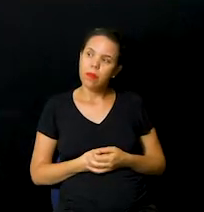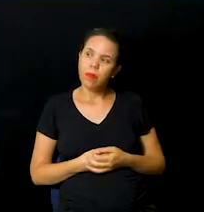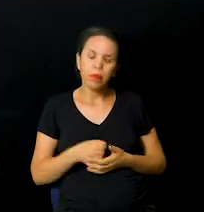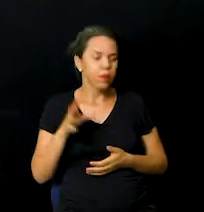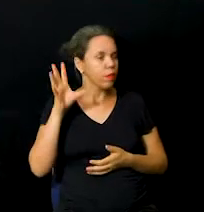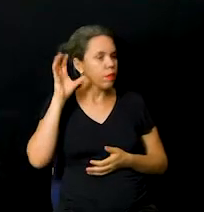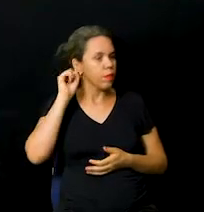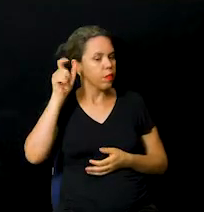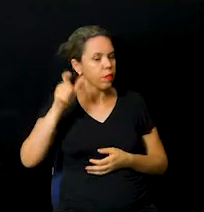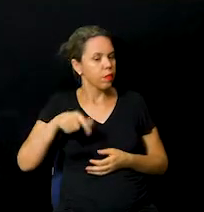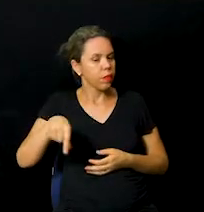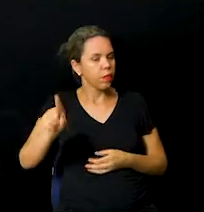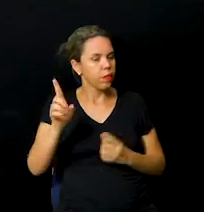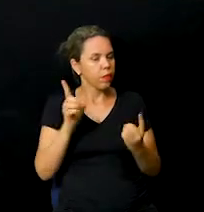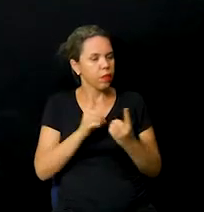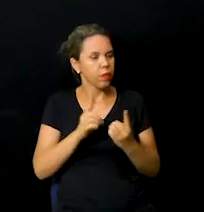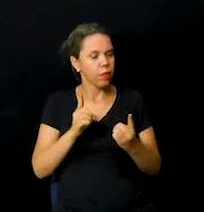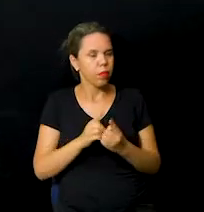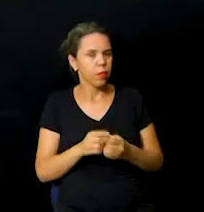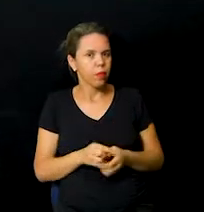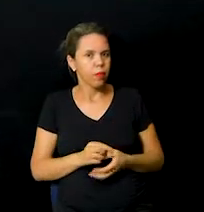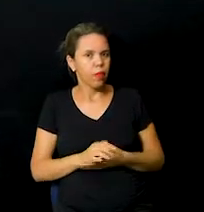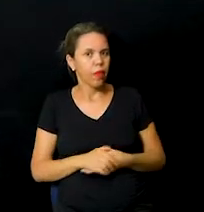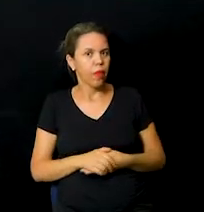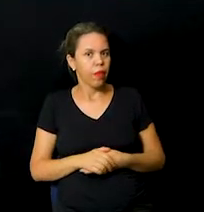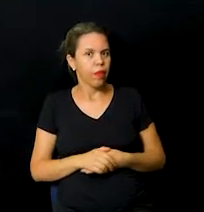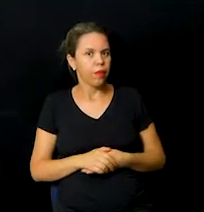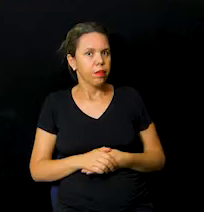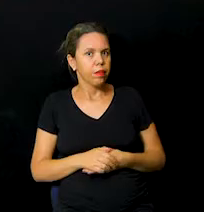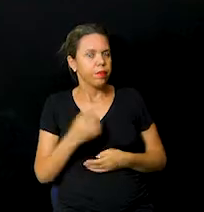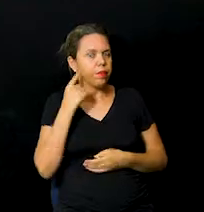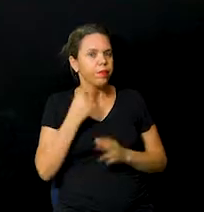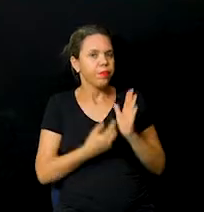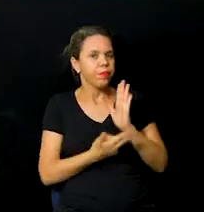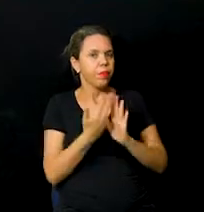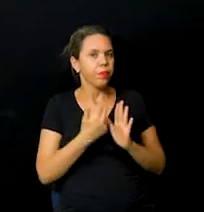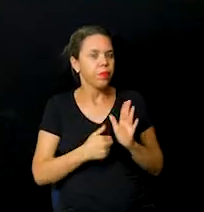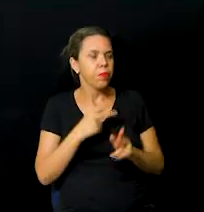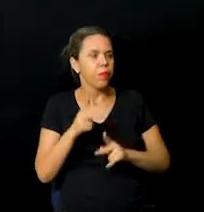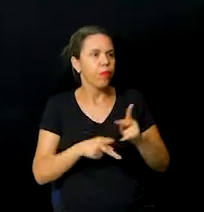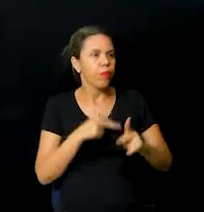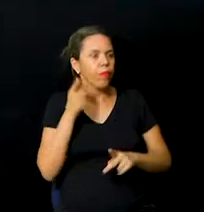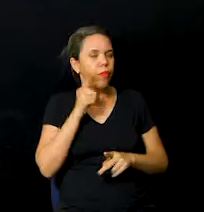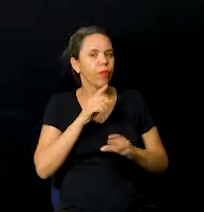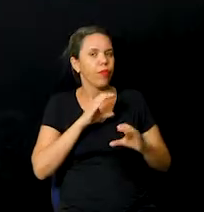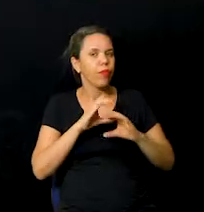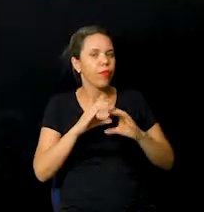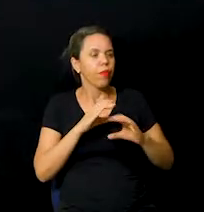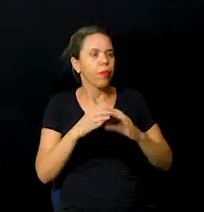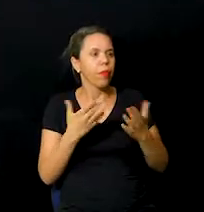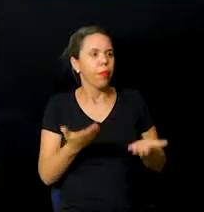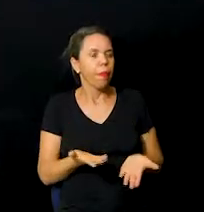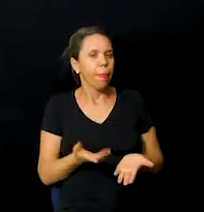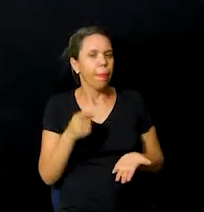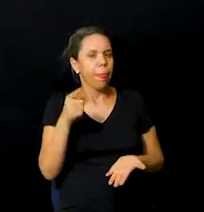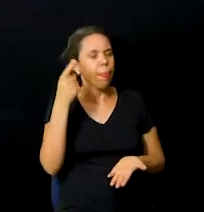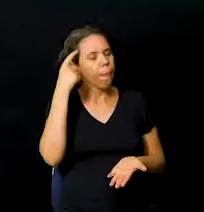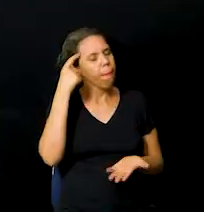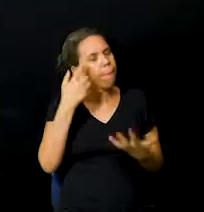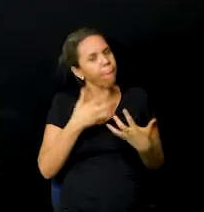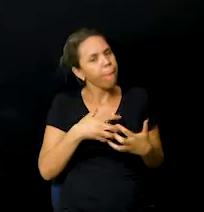O ouvinte que for atendido por essa designer surda, como que ela vai conseguir?